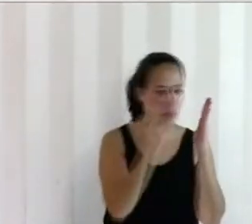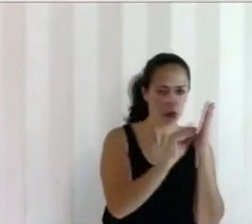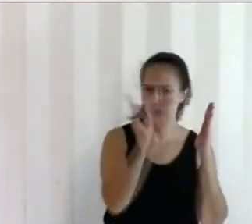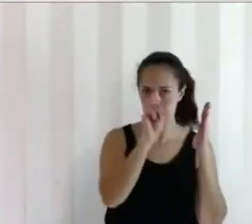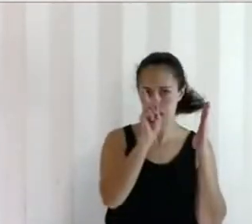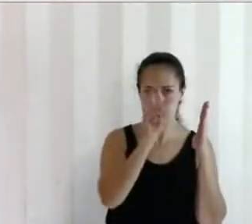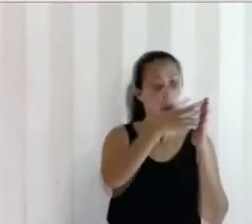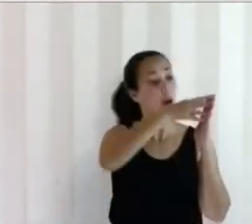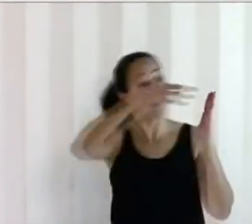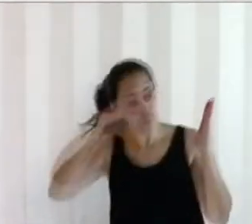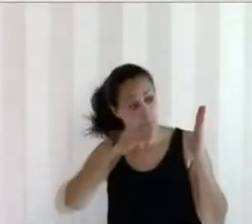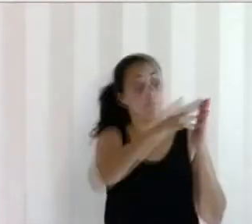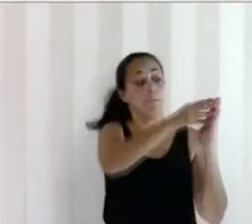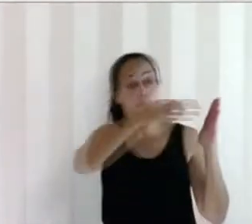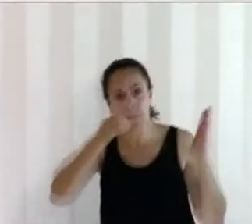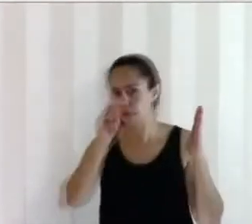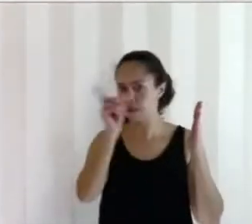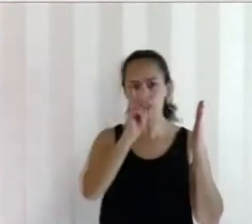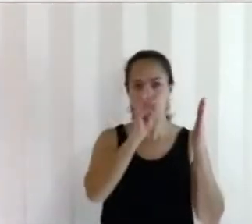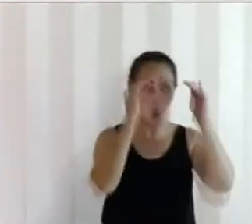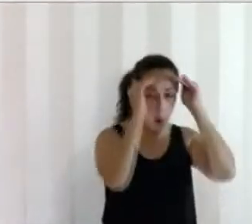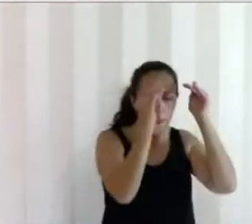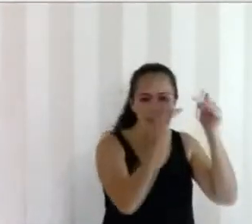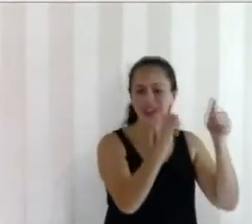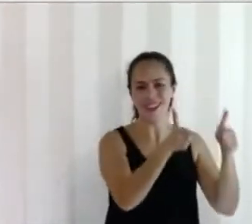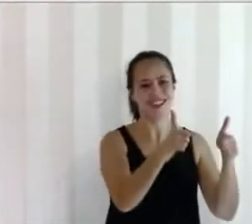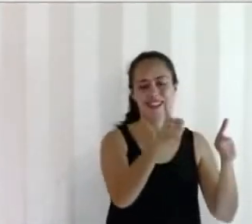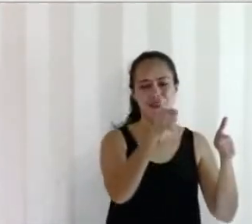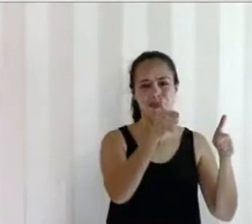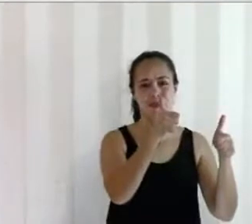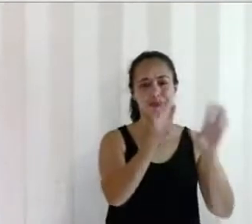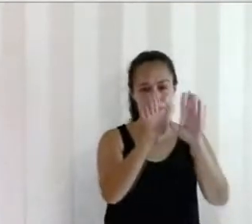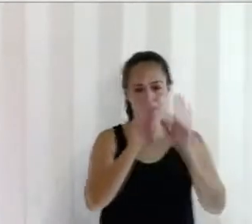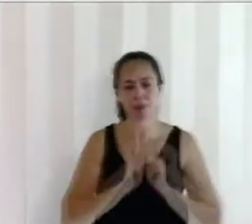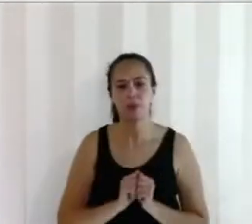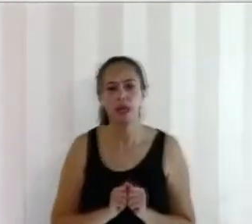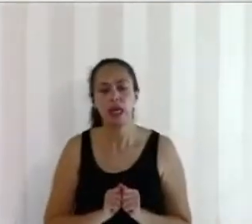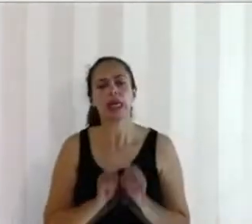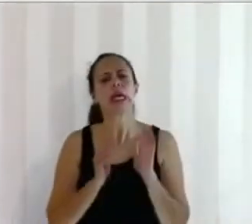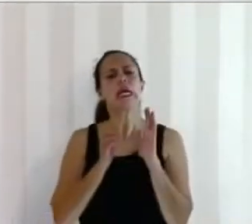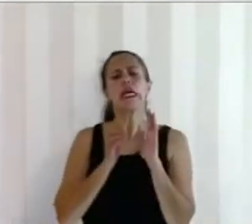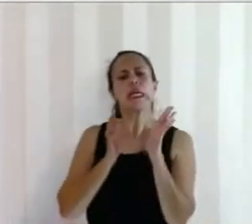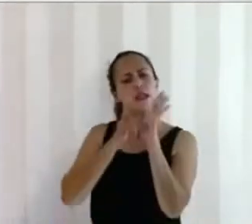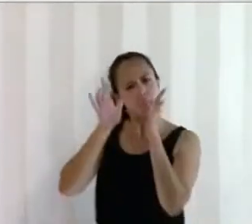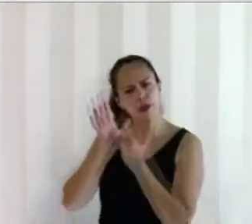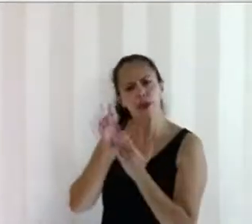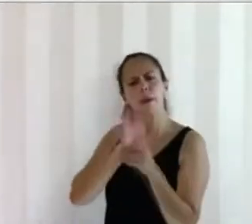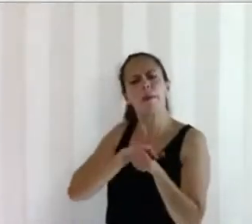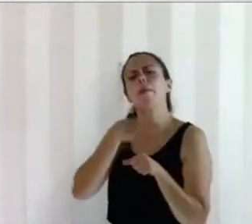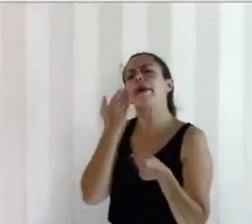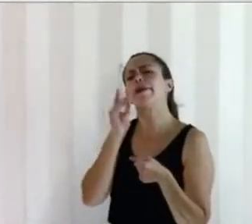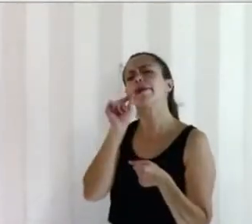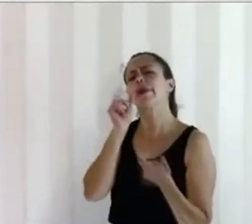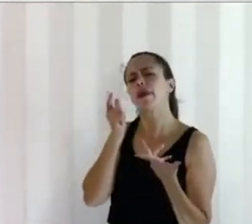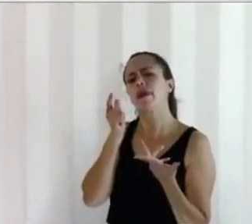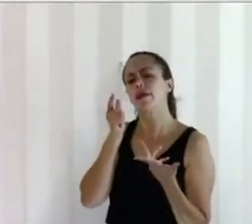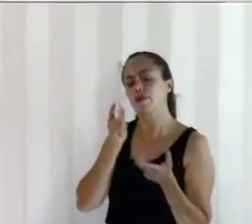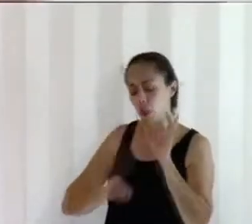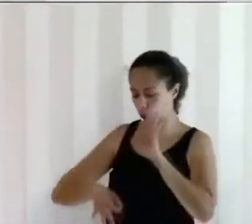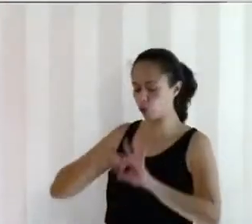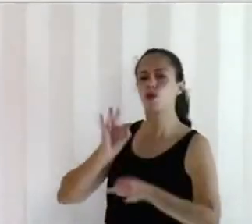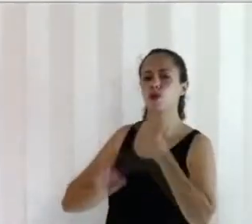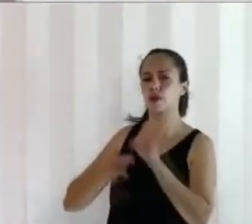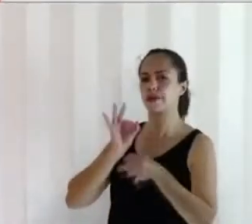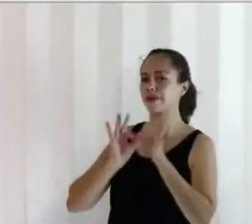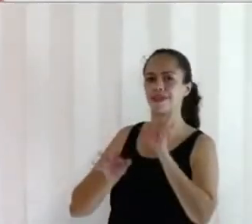não veio para destruir todo o conjunto de profetas do Antigo Testamento. Aliás,